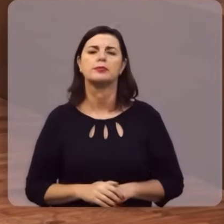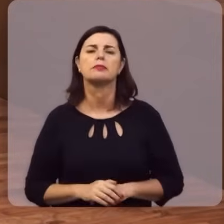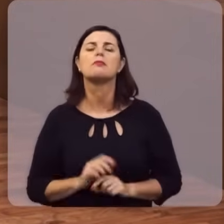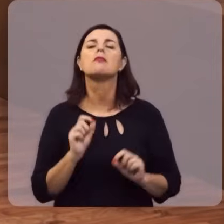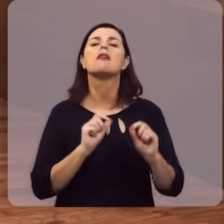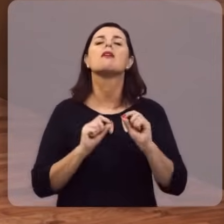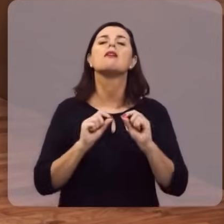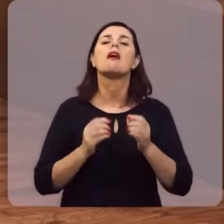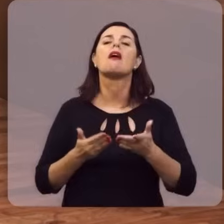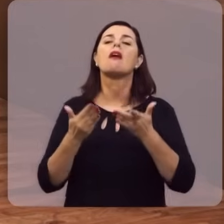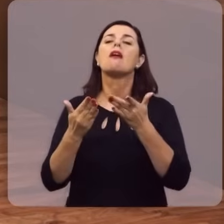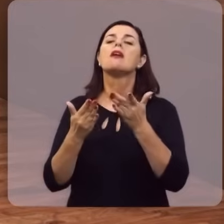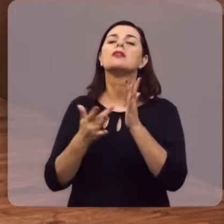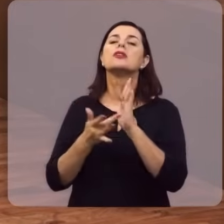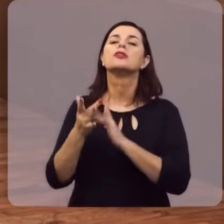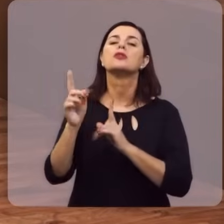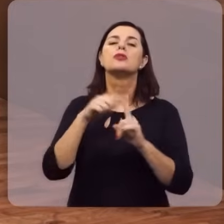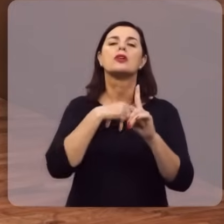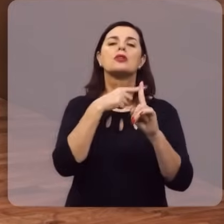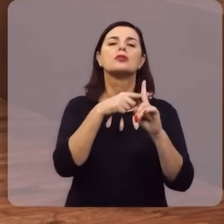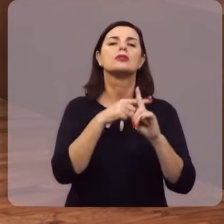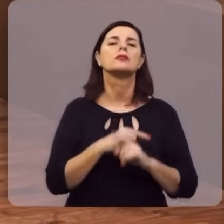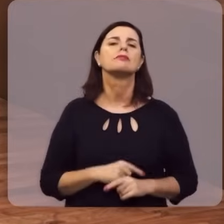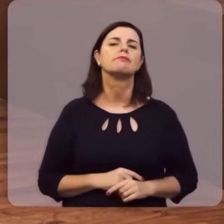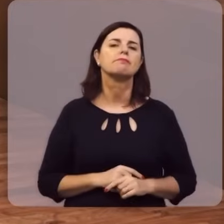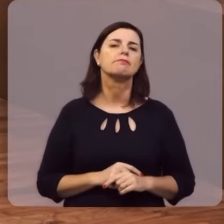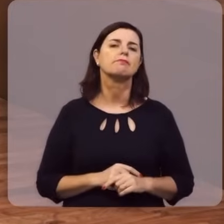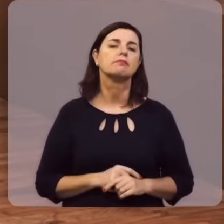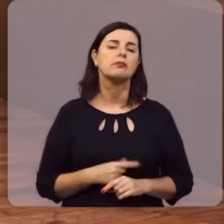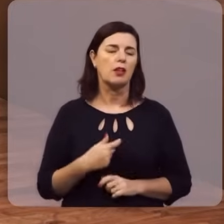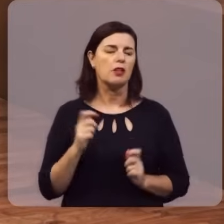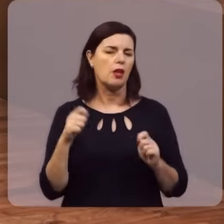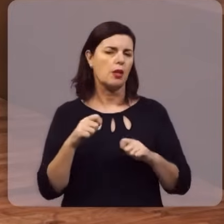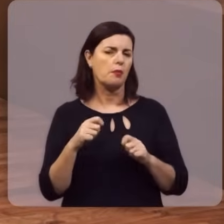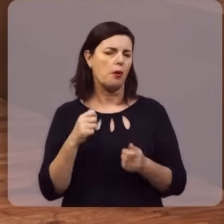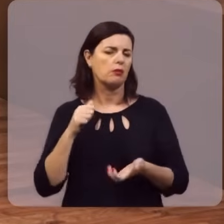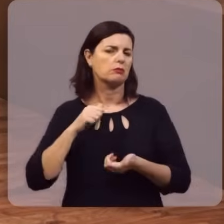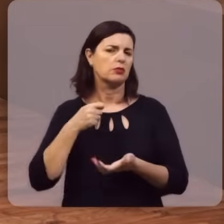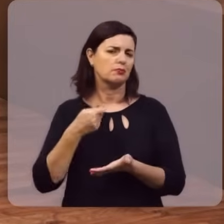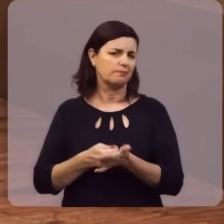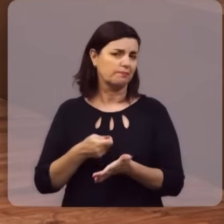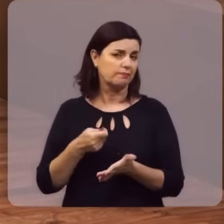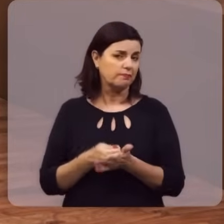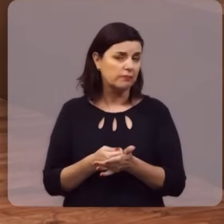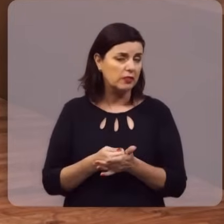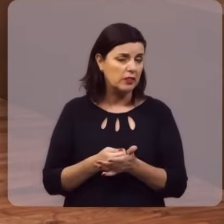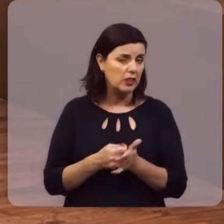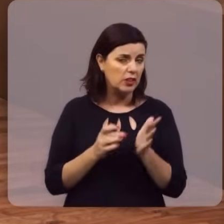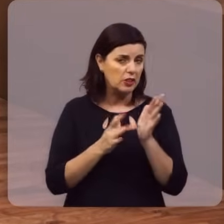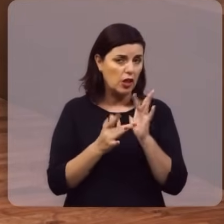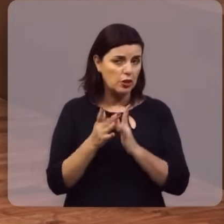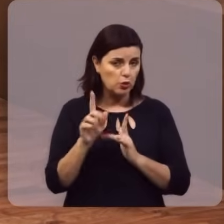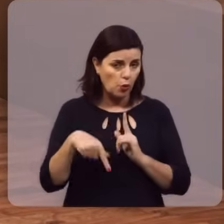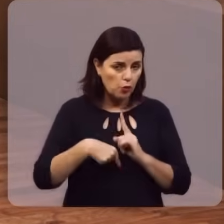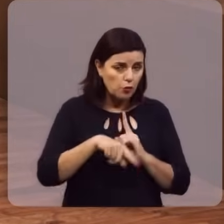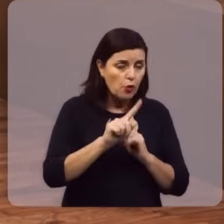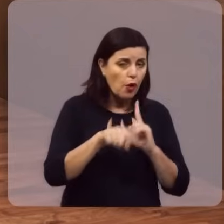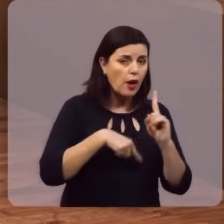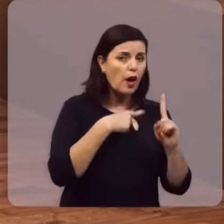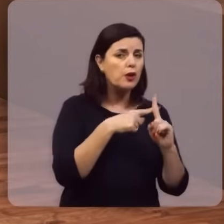Quem levou Jesus a cruz e eu posso lhe garantir que quem levou Jesus a cruz